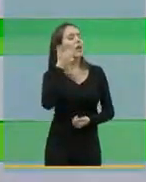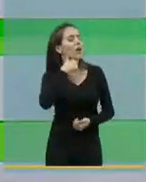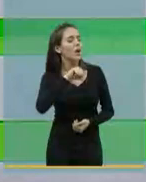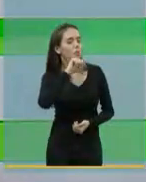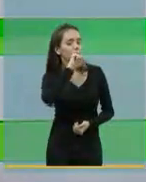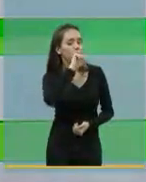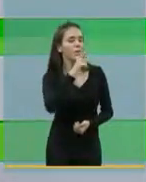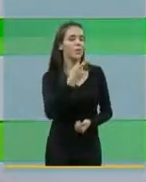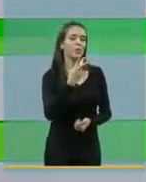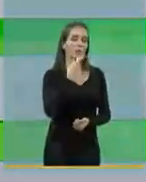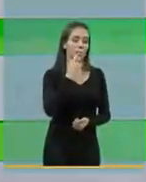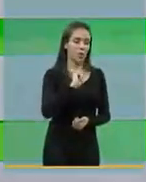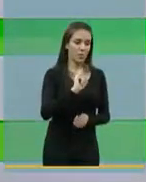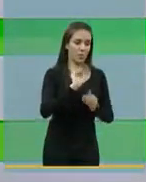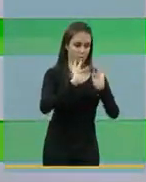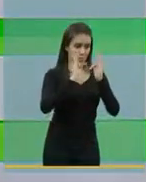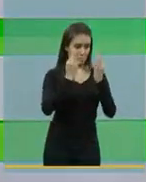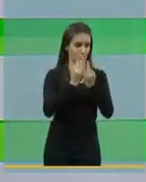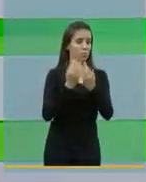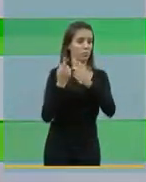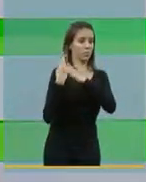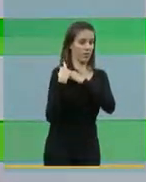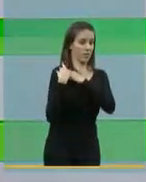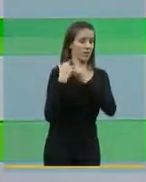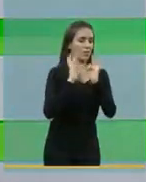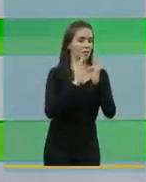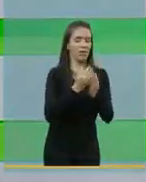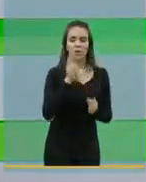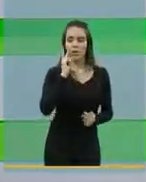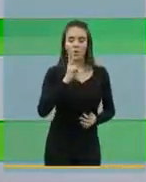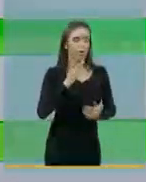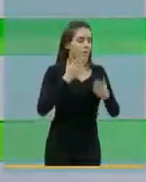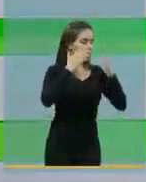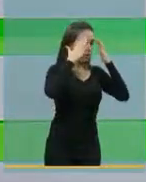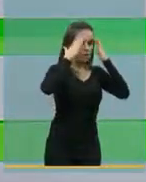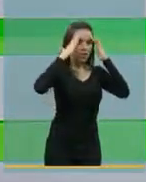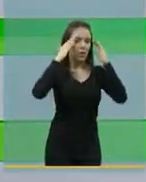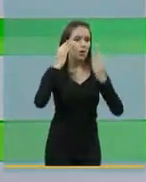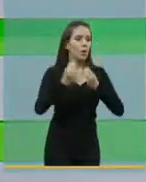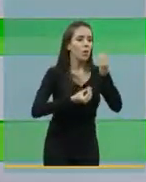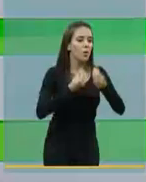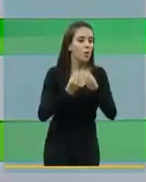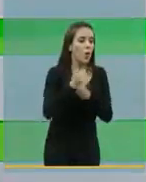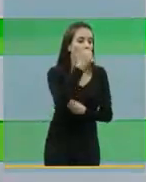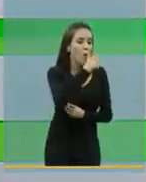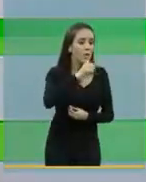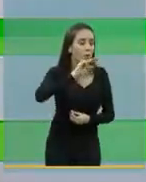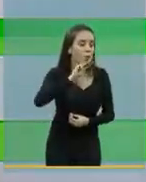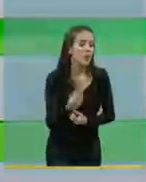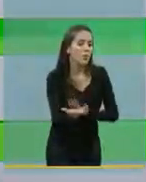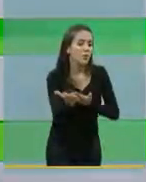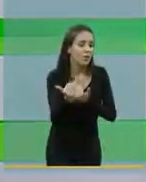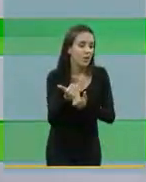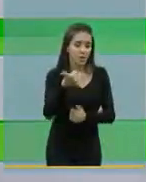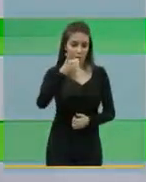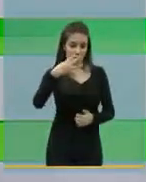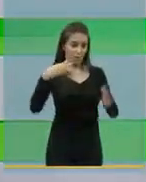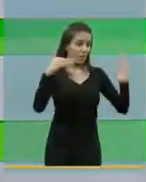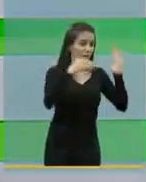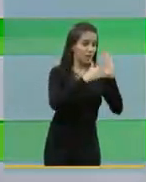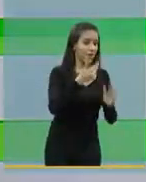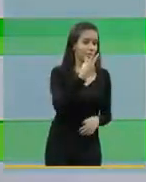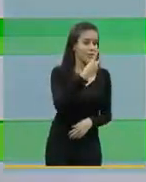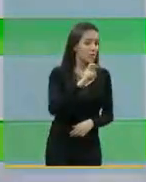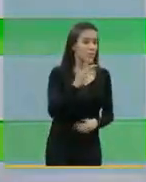pai desta família desesperado ver que 11 milhões de jovens de 14 a 25 anos